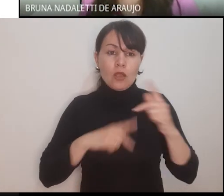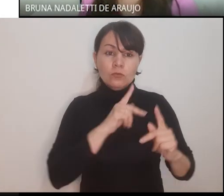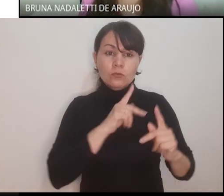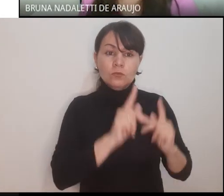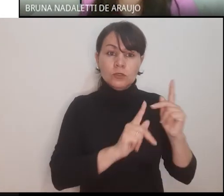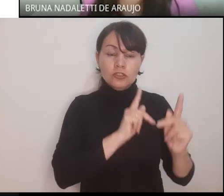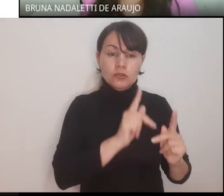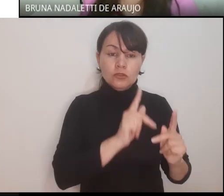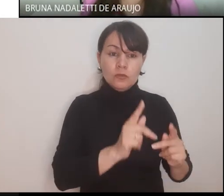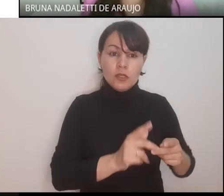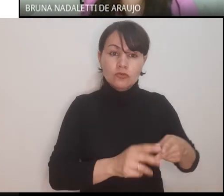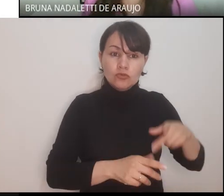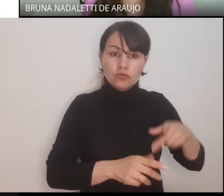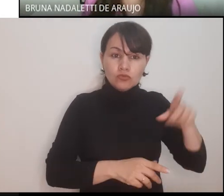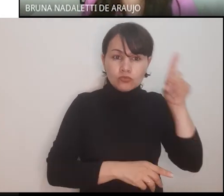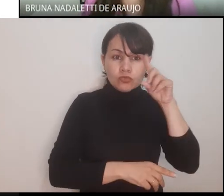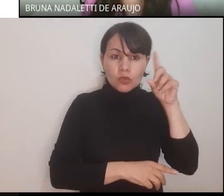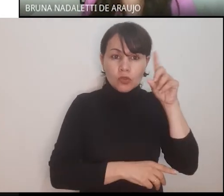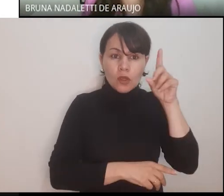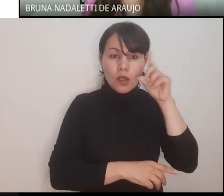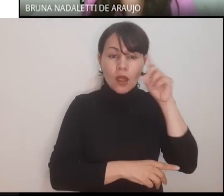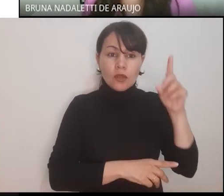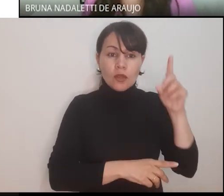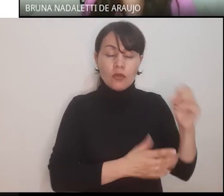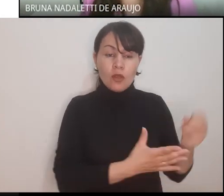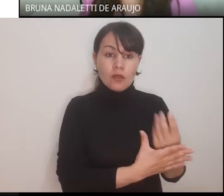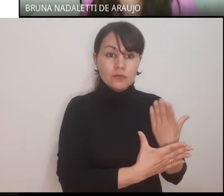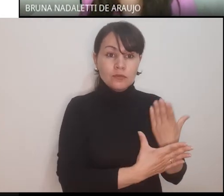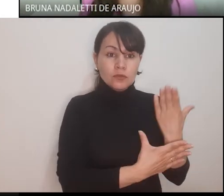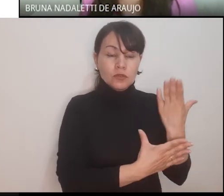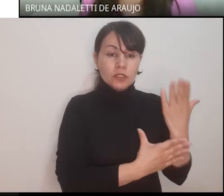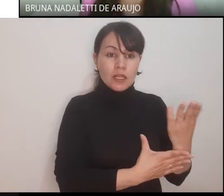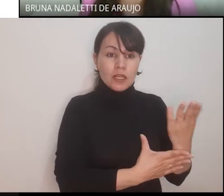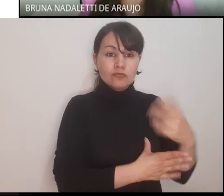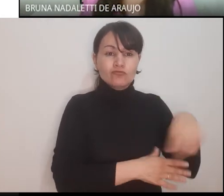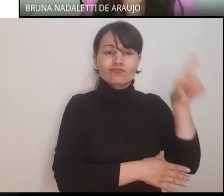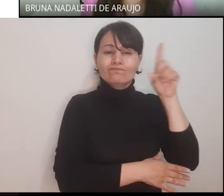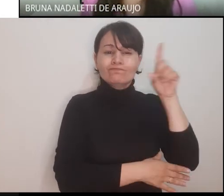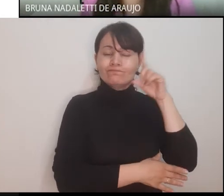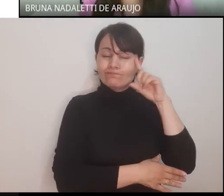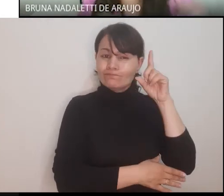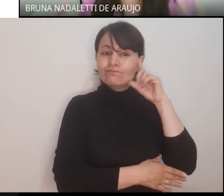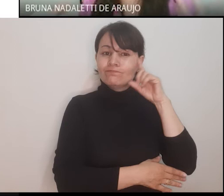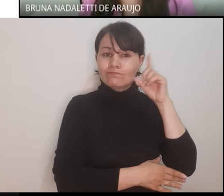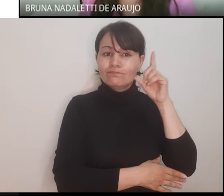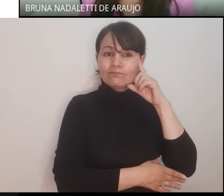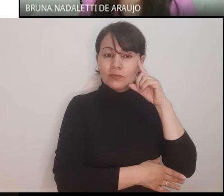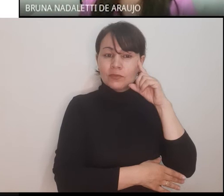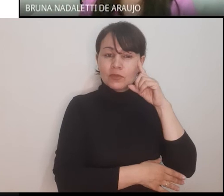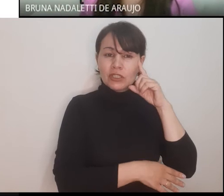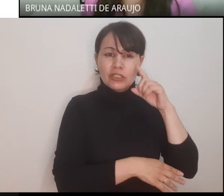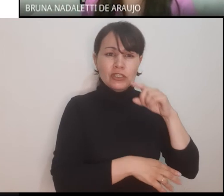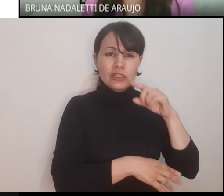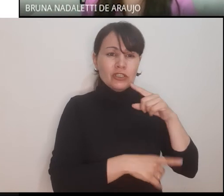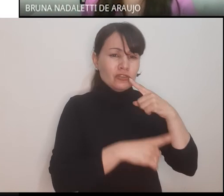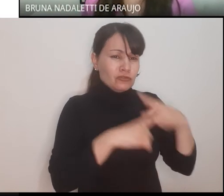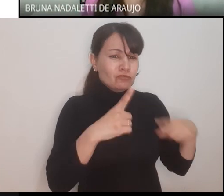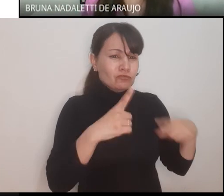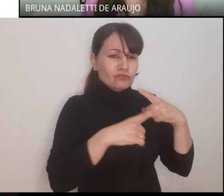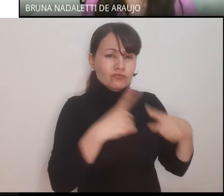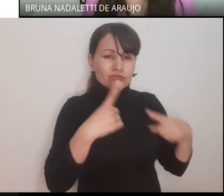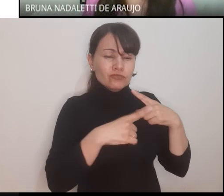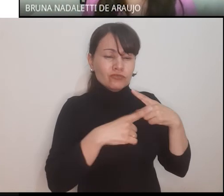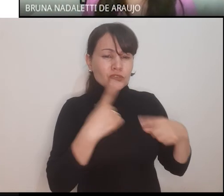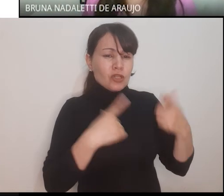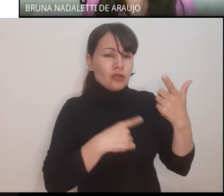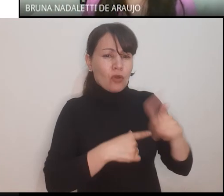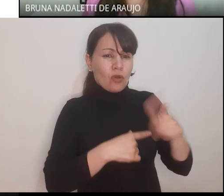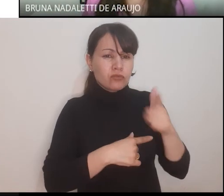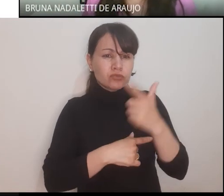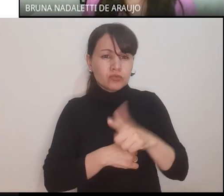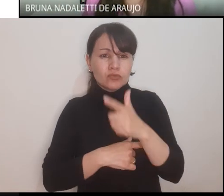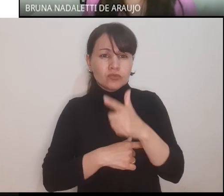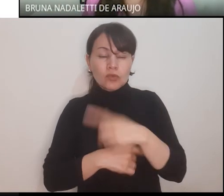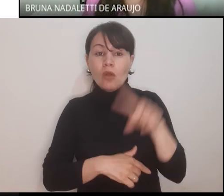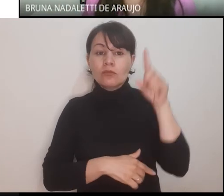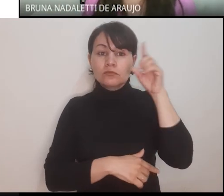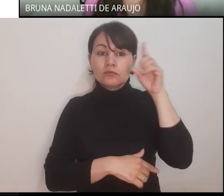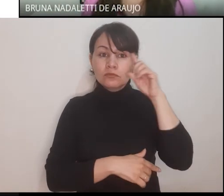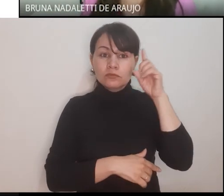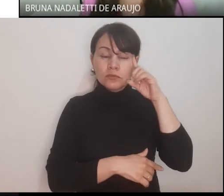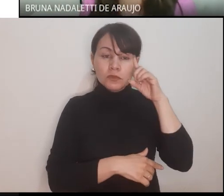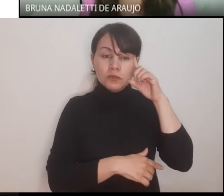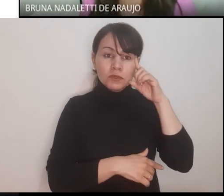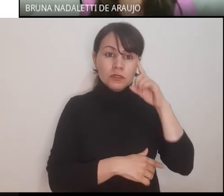que rotineiro, né, realizado diariamente, talvez várias vezes ao dia, a tendência é de que a